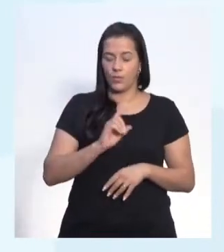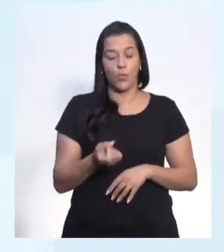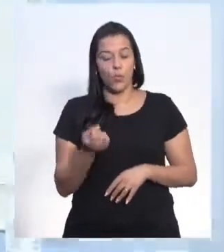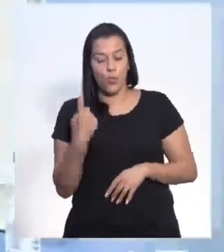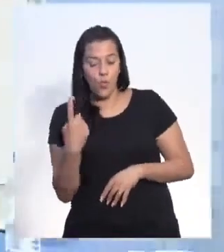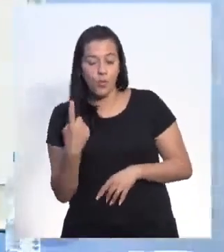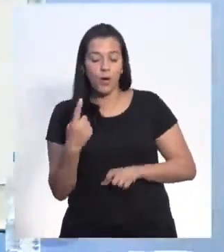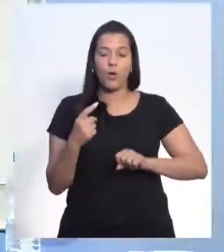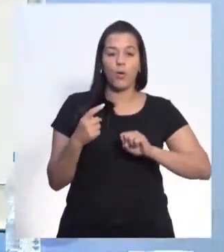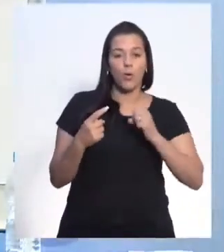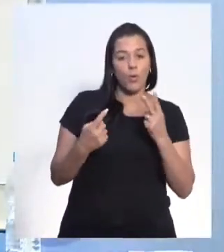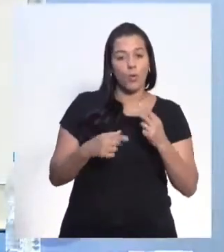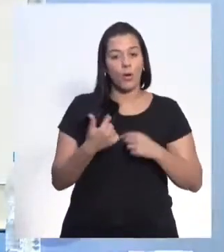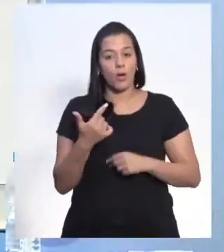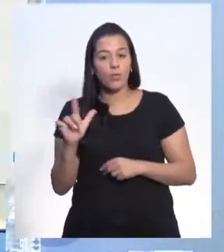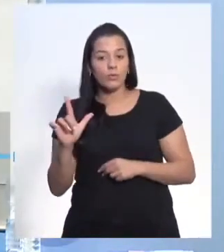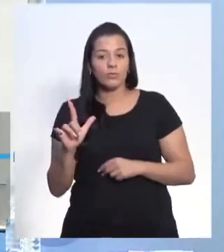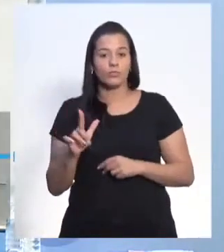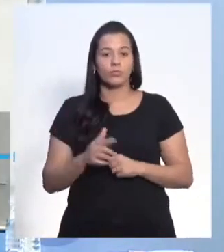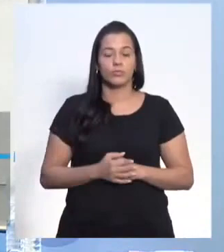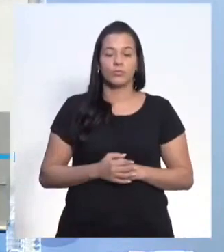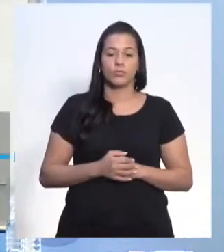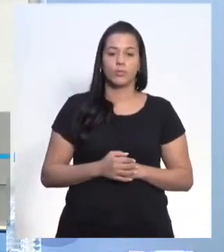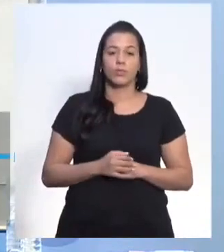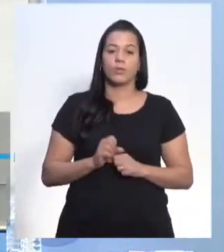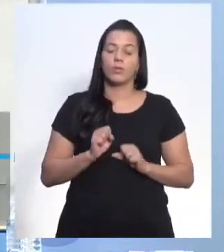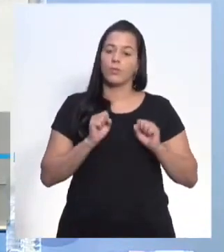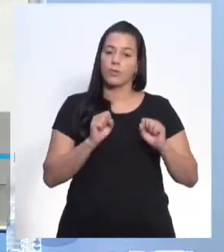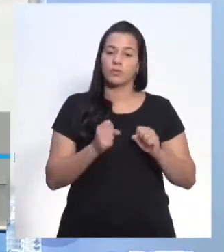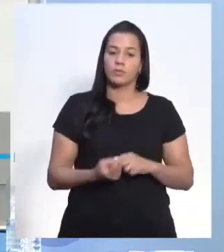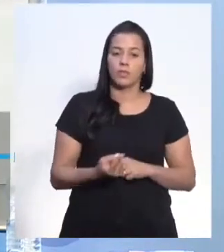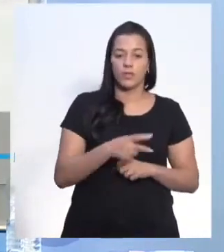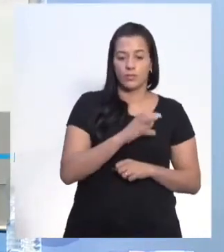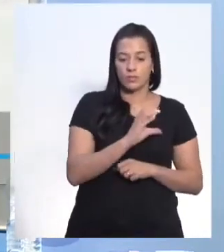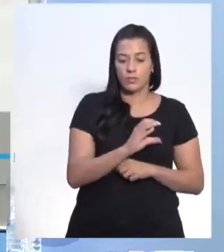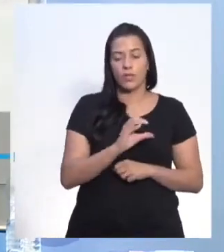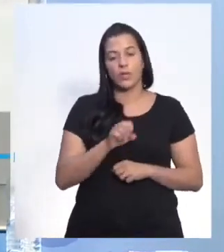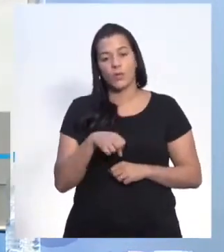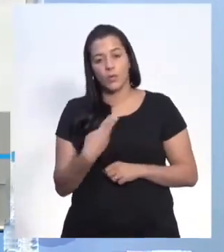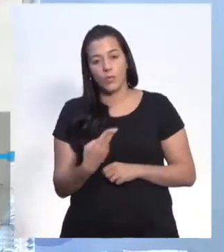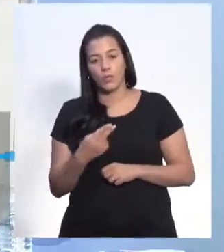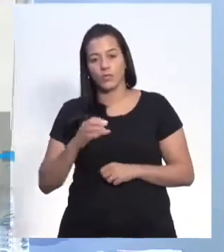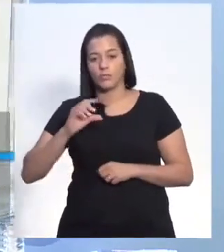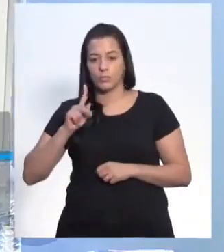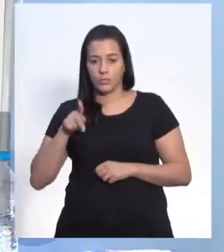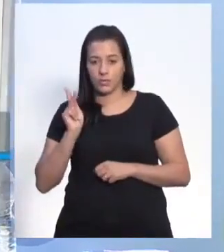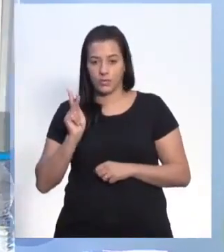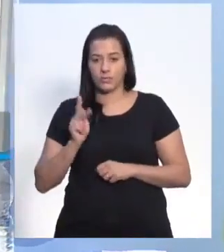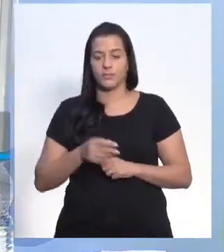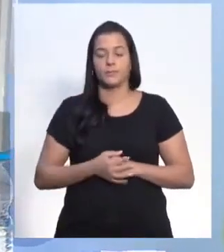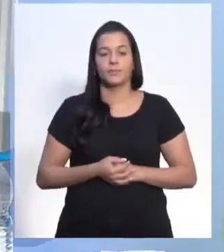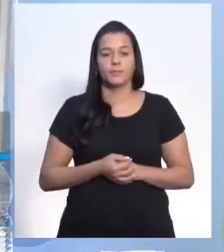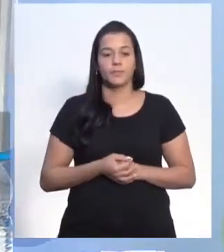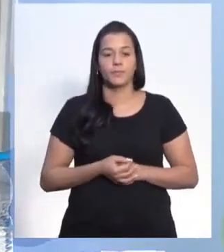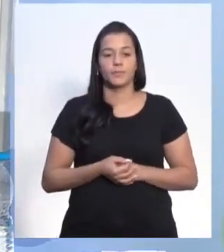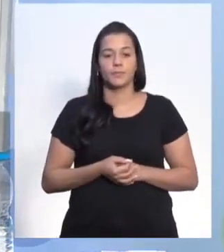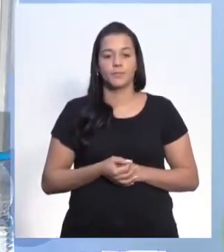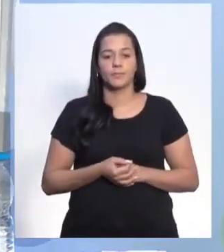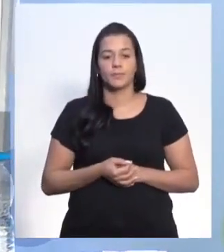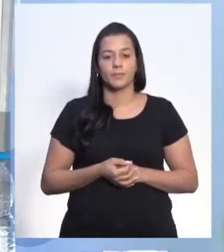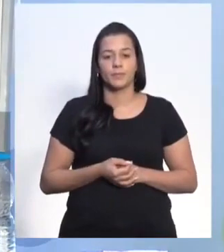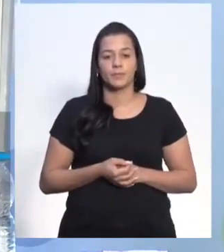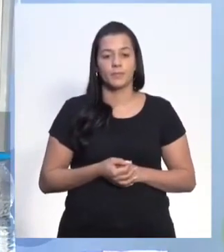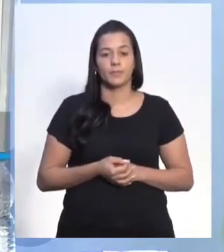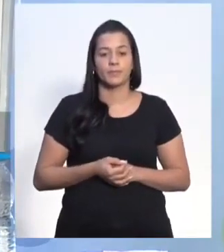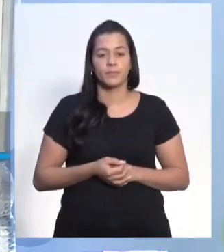coroa. Ou seja, pode sair cara e coroa ou coroa e cara. Então, a gente tem aqui no evento, ou vai